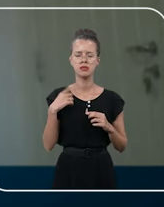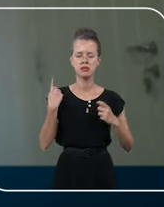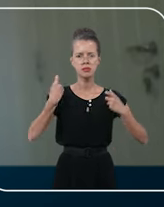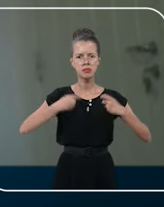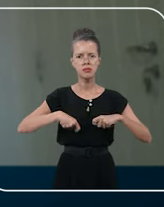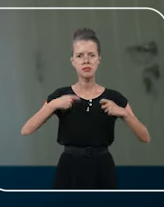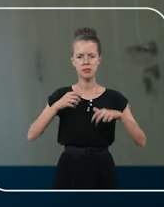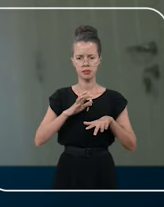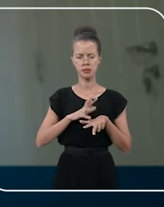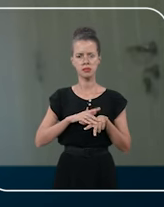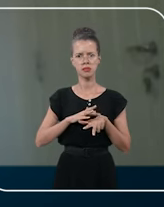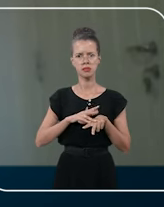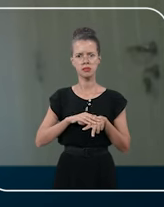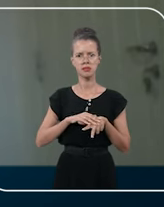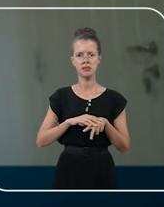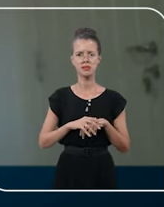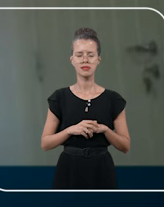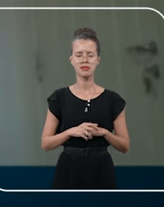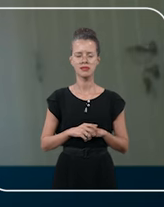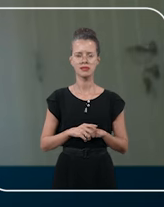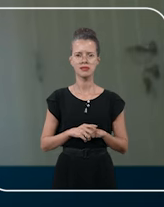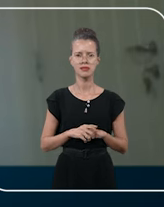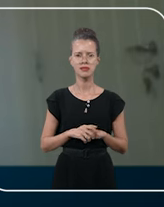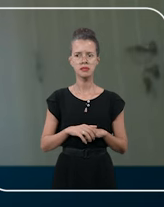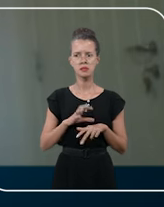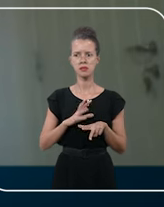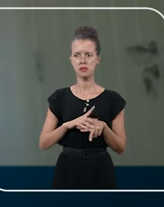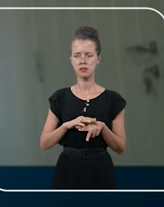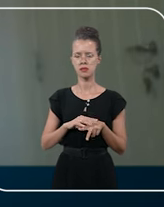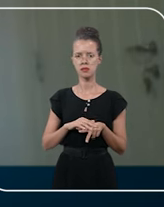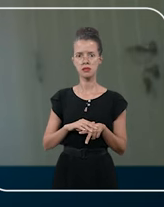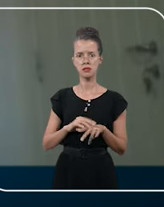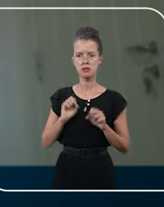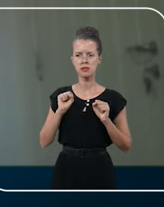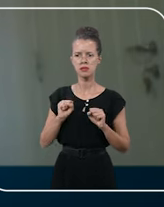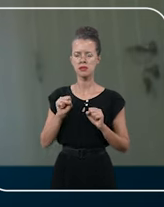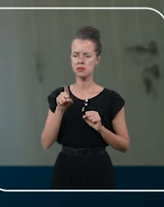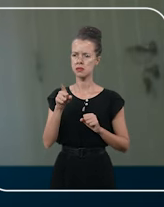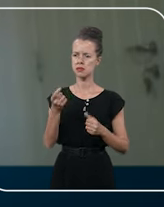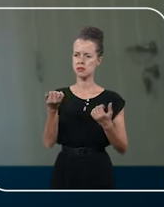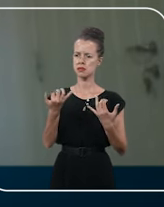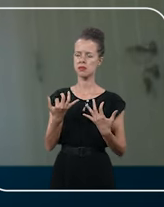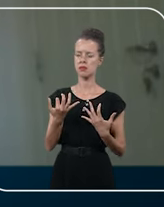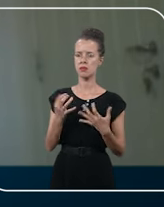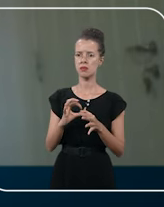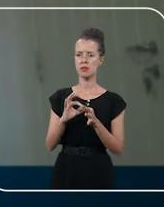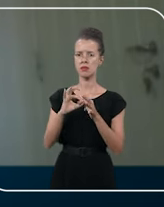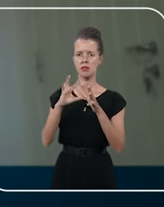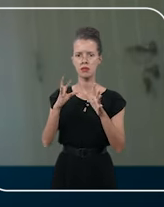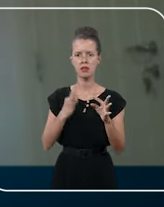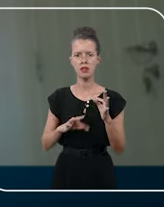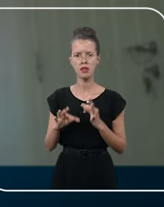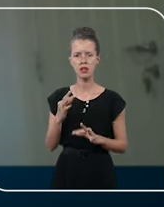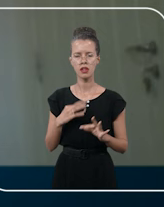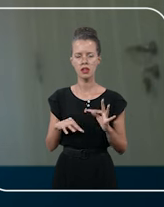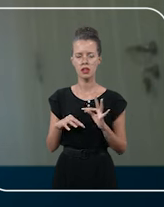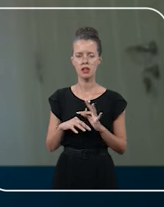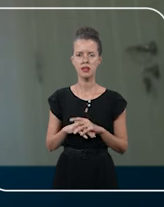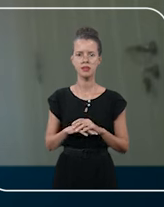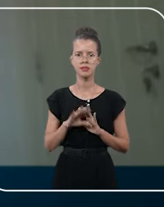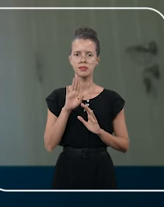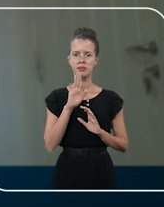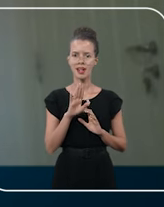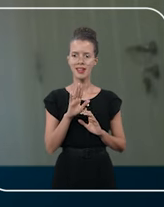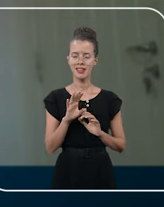o nós, precisamos consentir nesse tratamento que está sendo proposto pelo médico. Só que esse